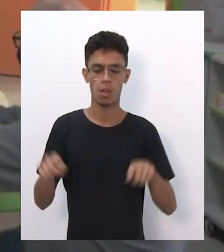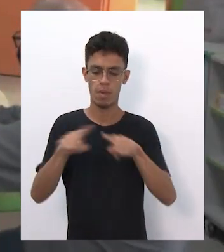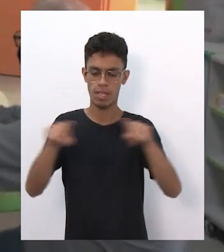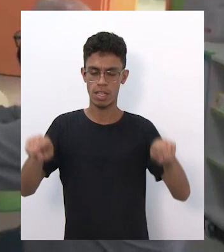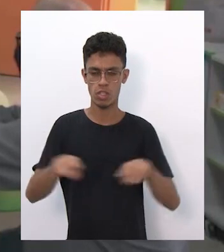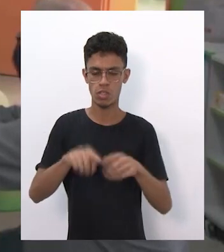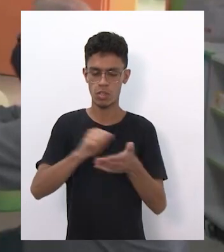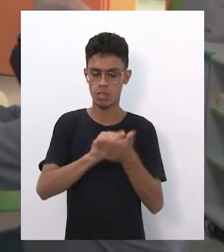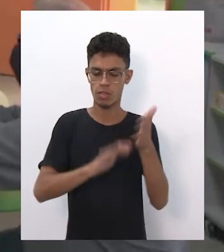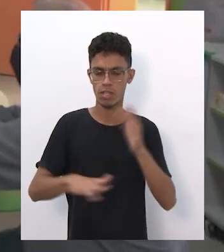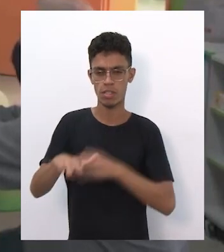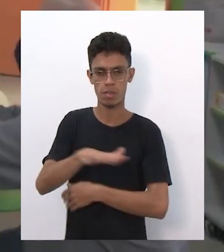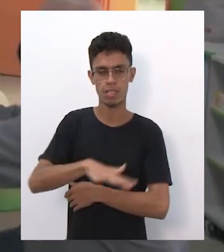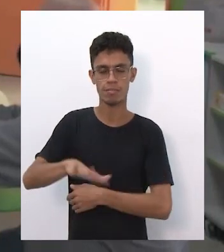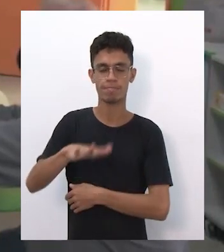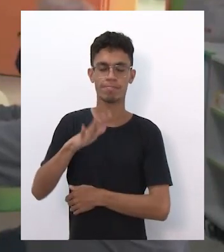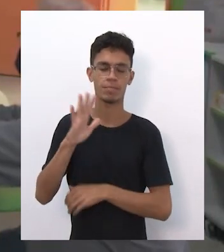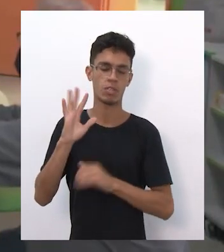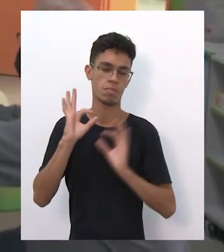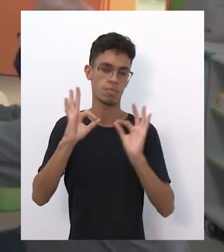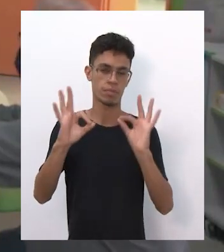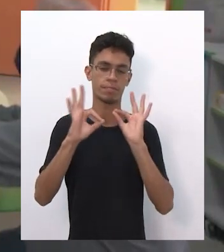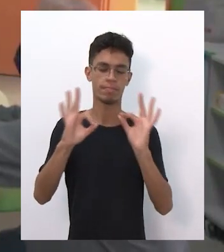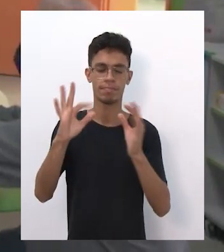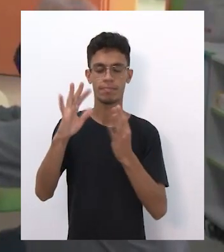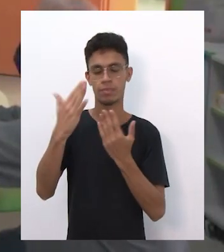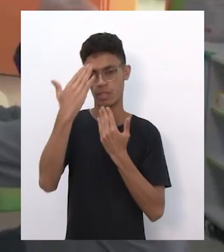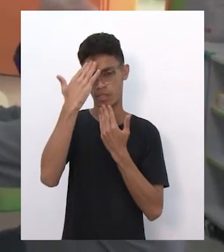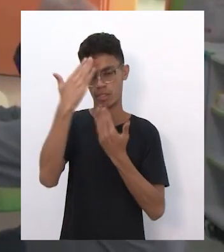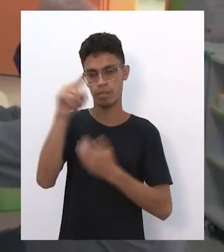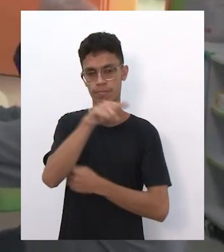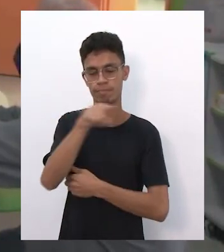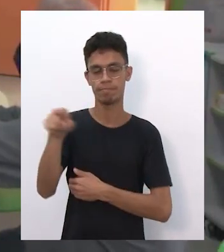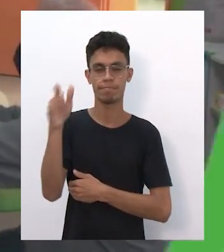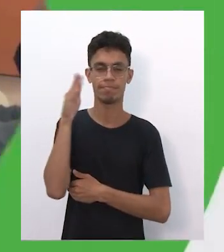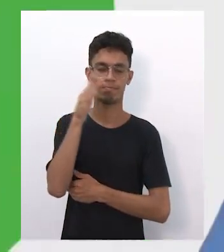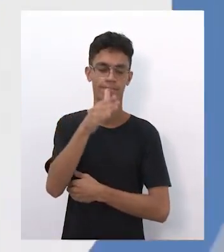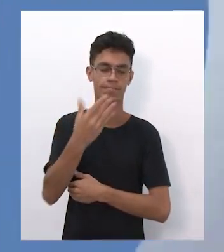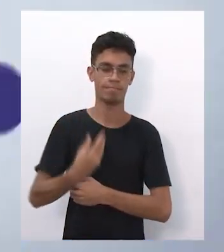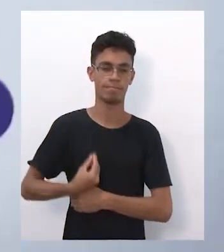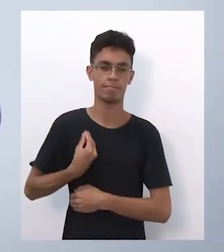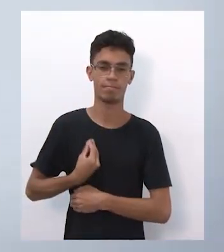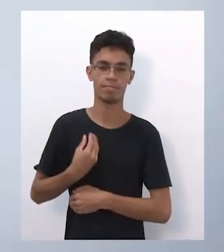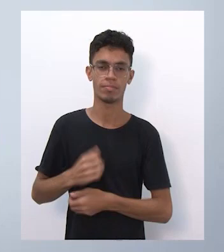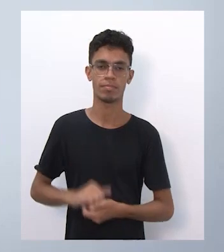maravilhosa. Tá ok? Agradeço, então, a presença de vocês hoje aqui.